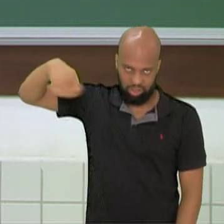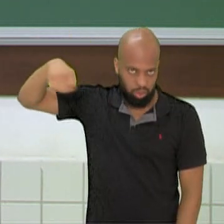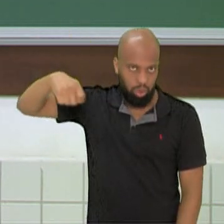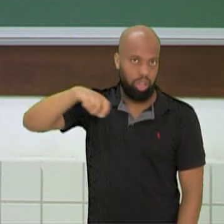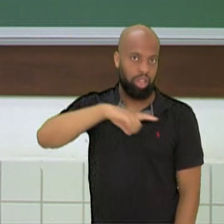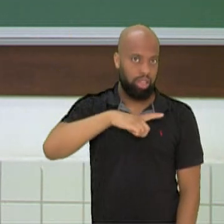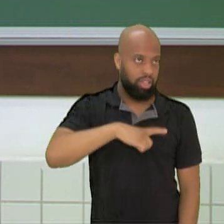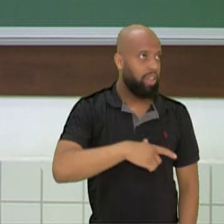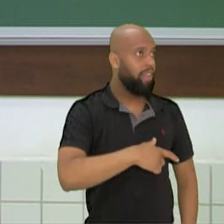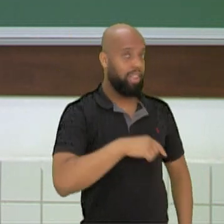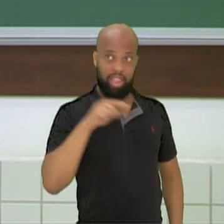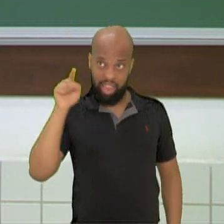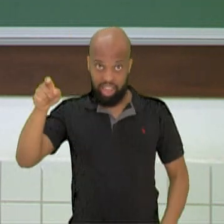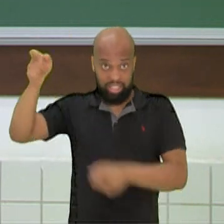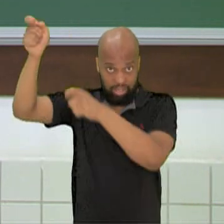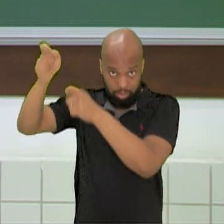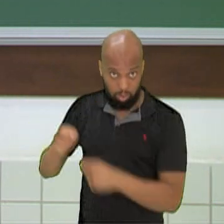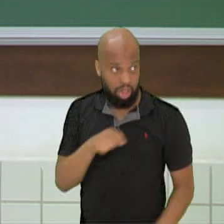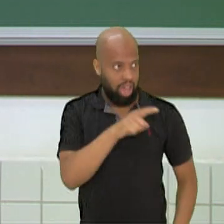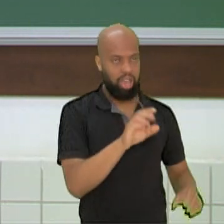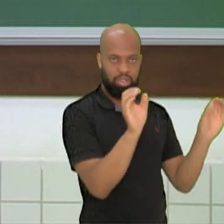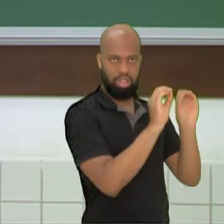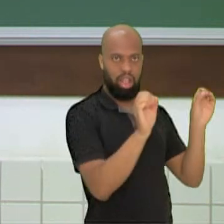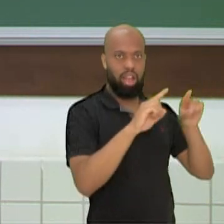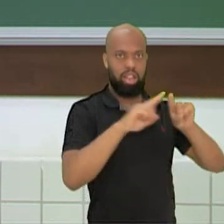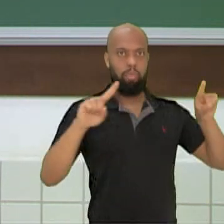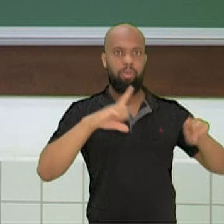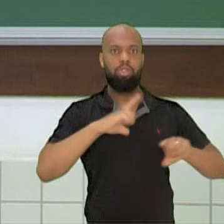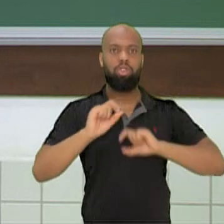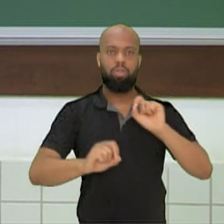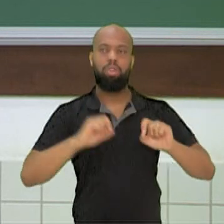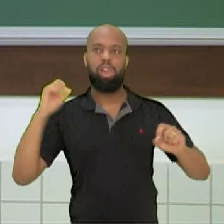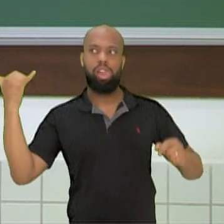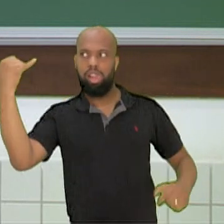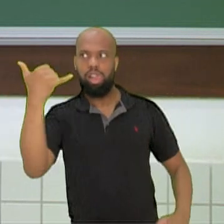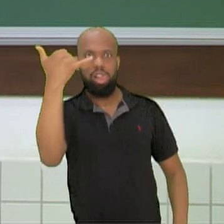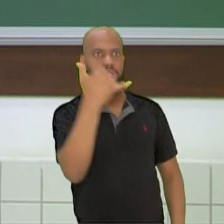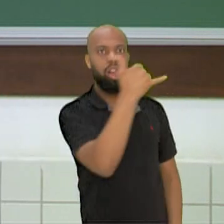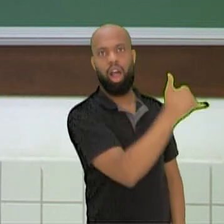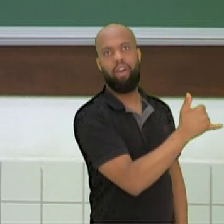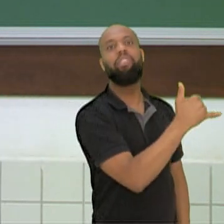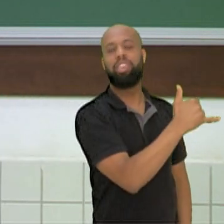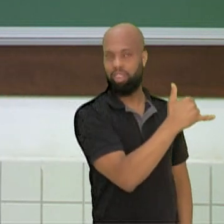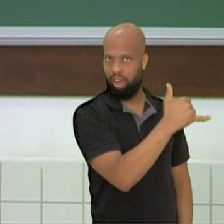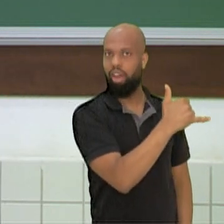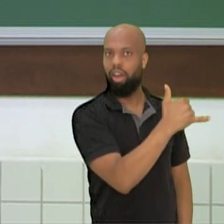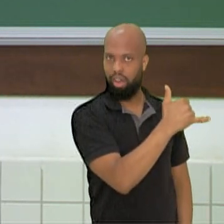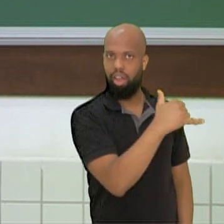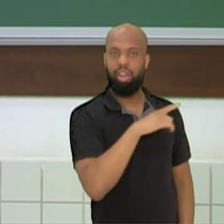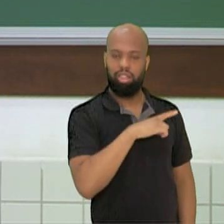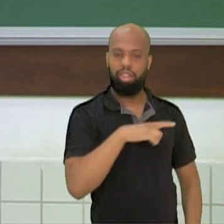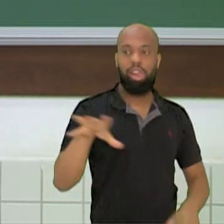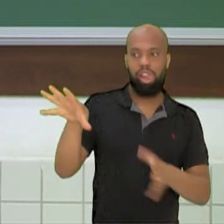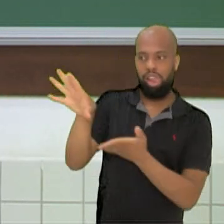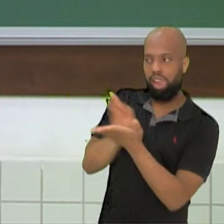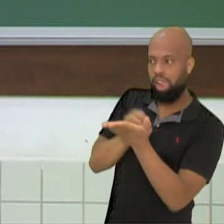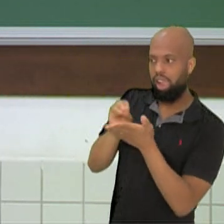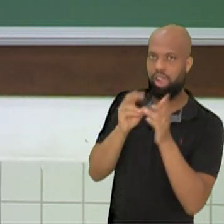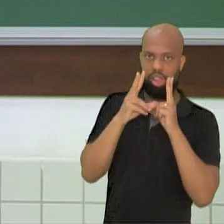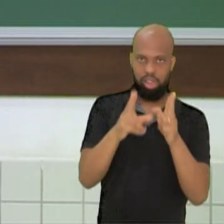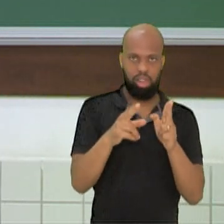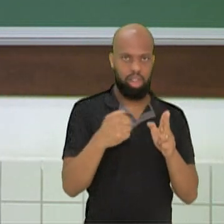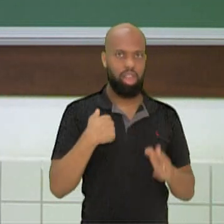em harmonia, vamos dizer assim. Então você vai ter o aspecto da ressonância que acaba favorecendo então esse tipo de movimentação. foi o que eu